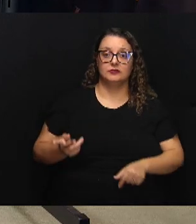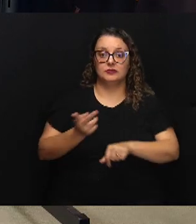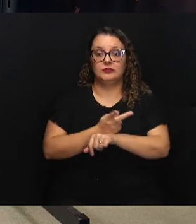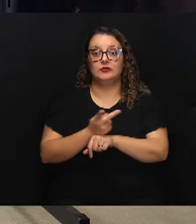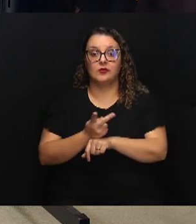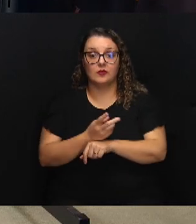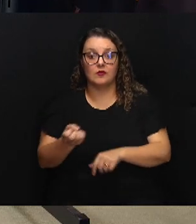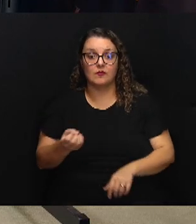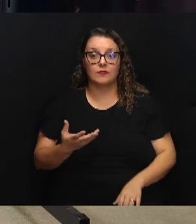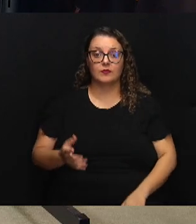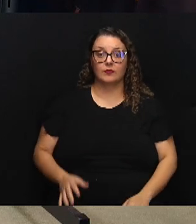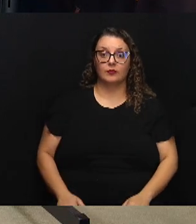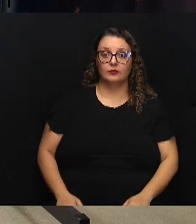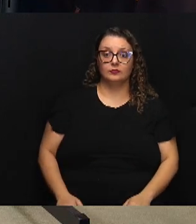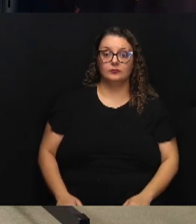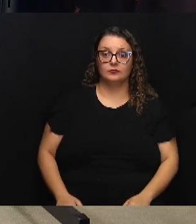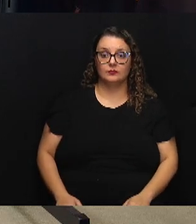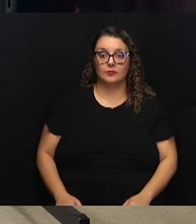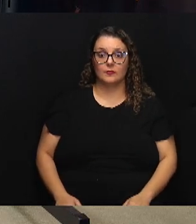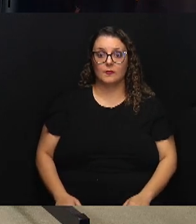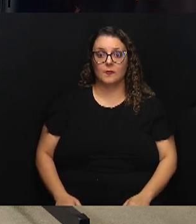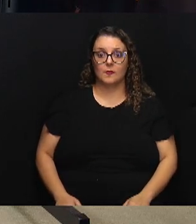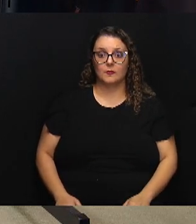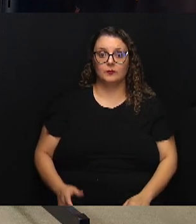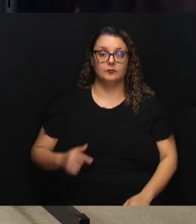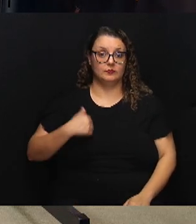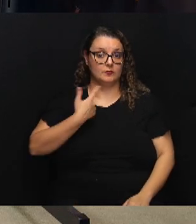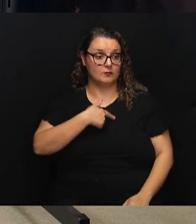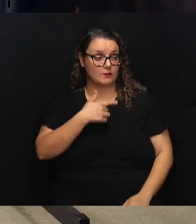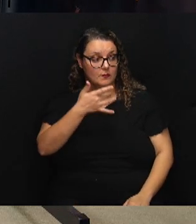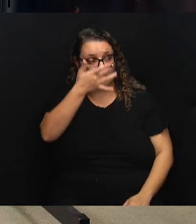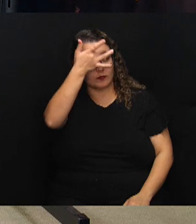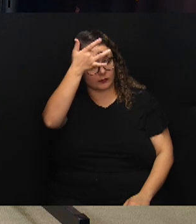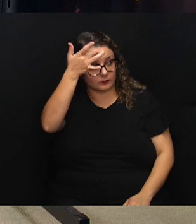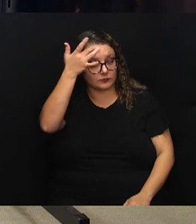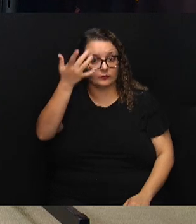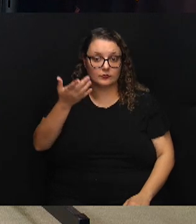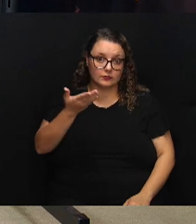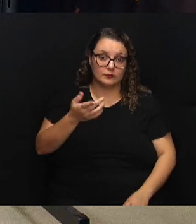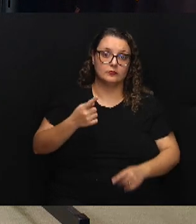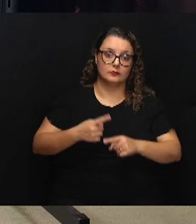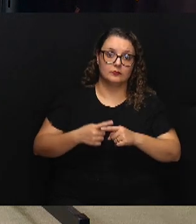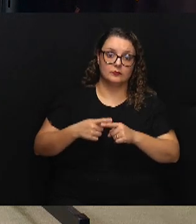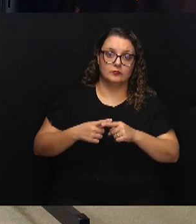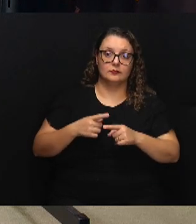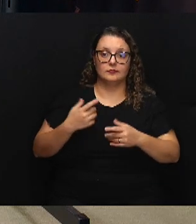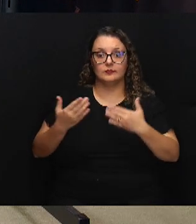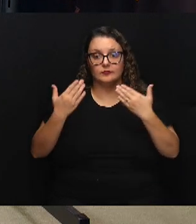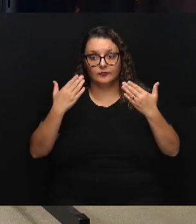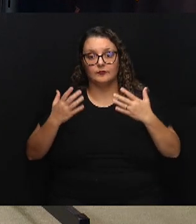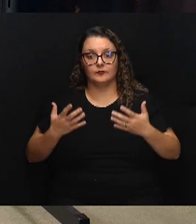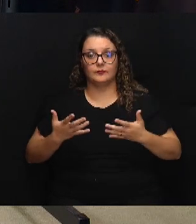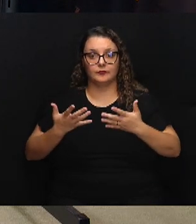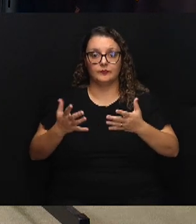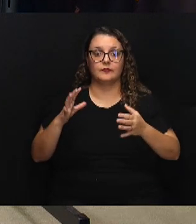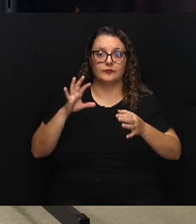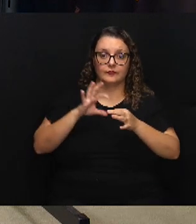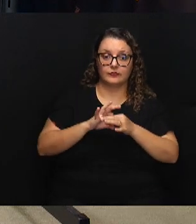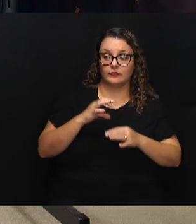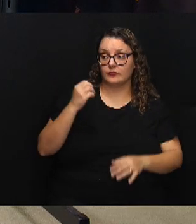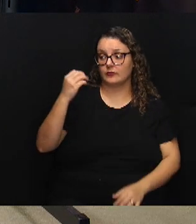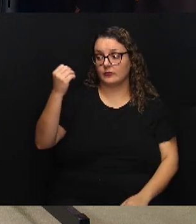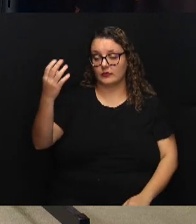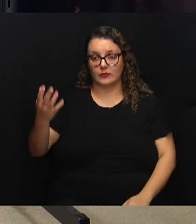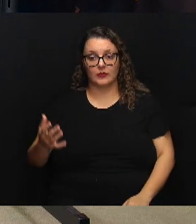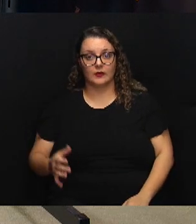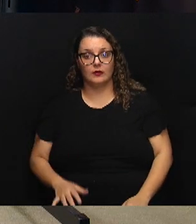pelo novo para a nossa saúde mental, porque você é psicólogo, então a gente está colocando aí a conexão entre